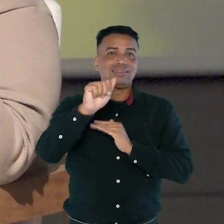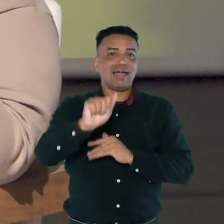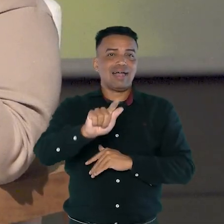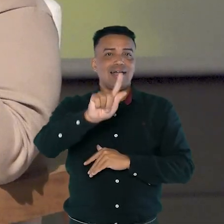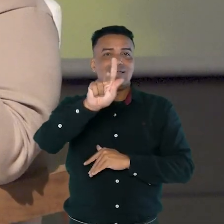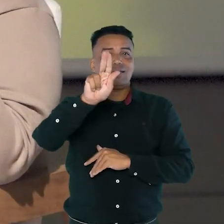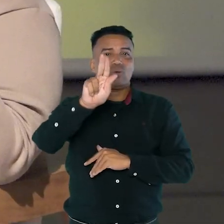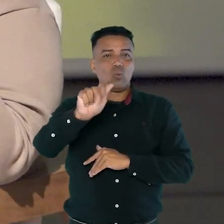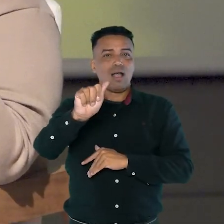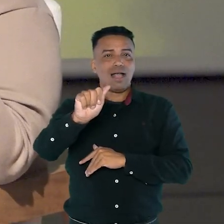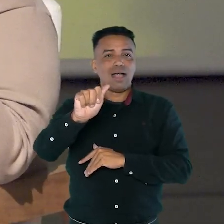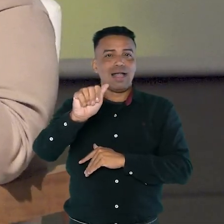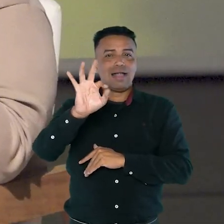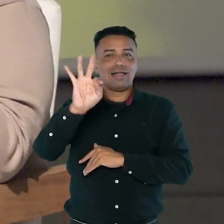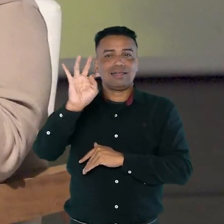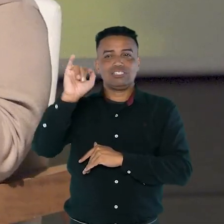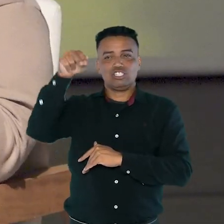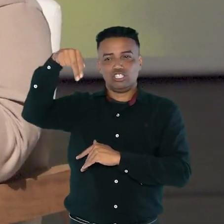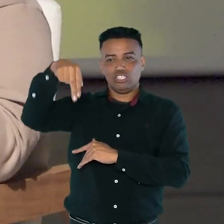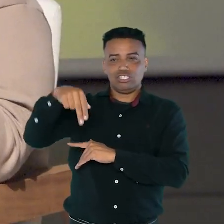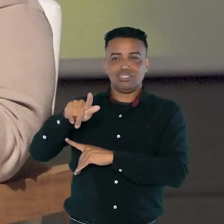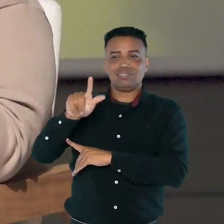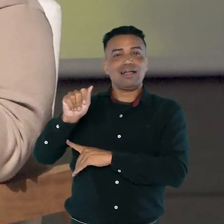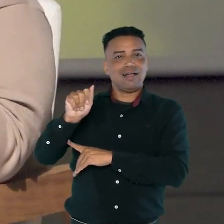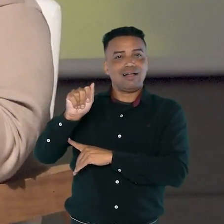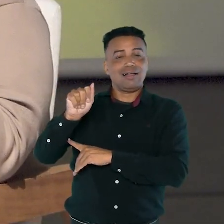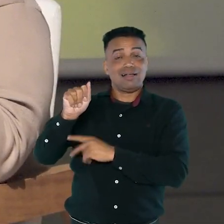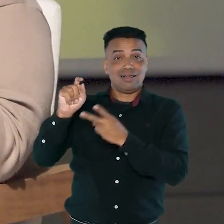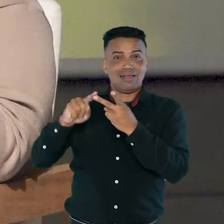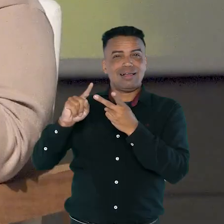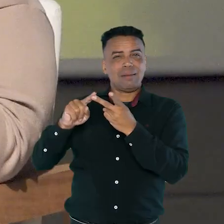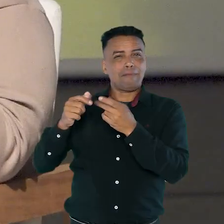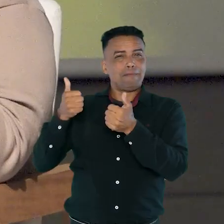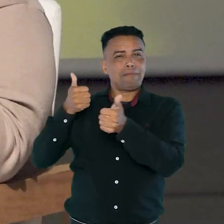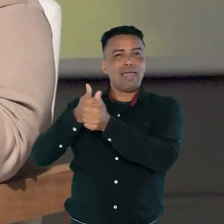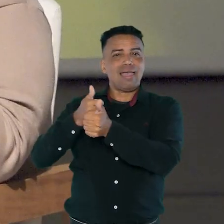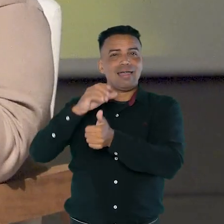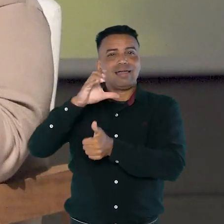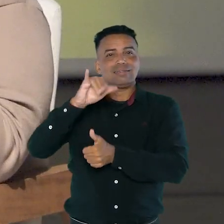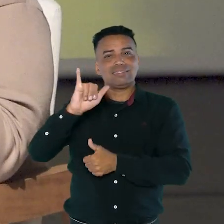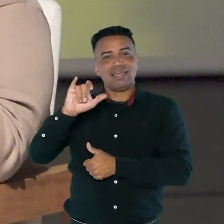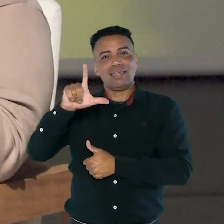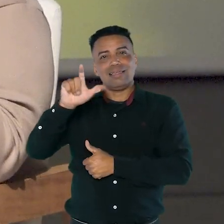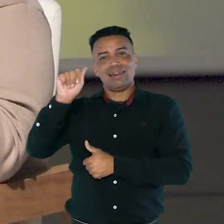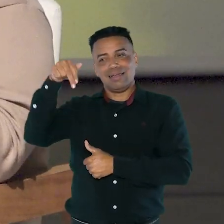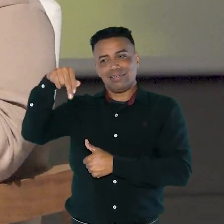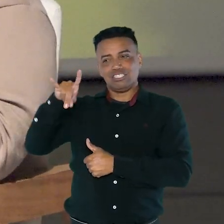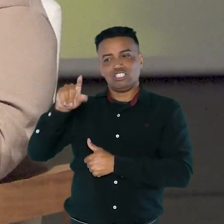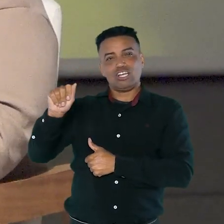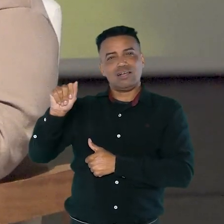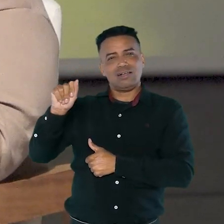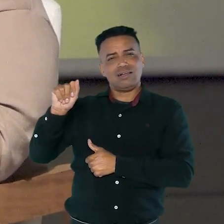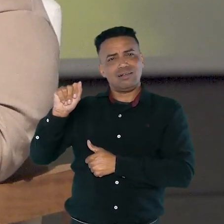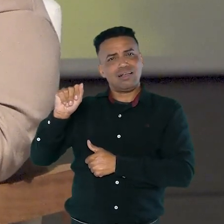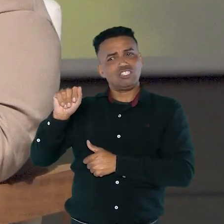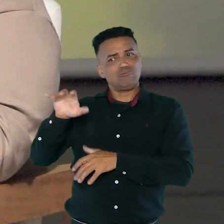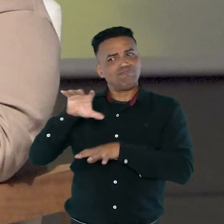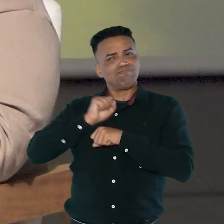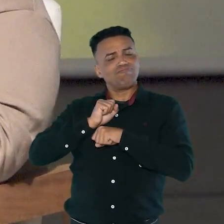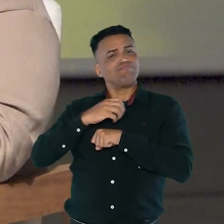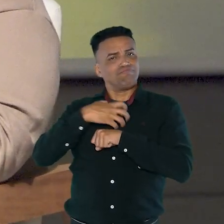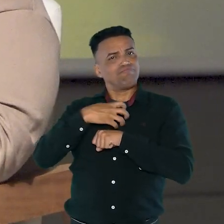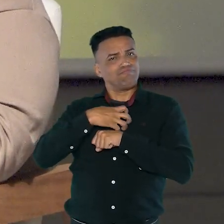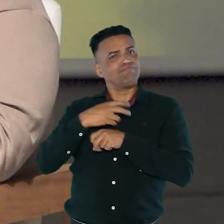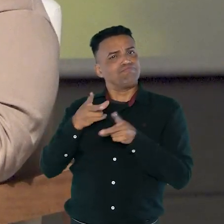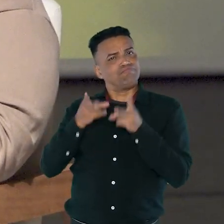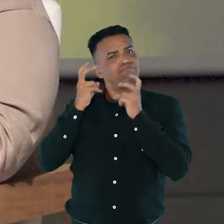de ter nascido no plano piloto, eu cresci entre Taguatinga e Ceilândia. E a gente sente muito isso,